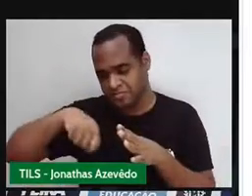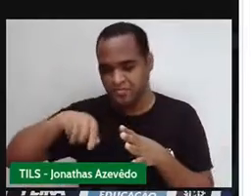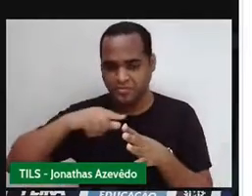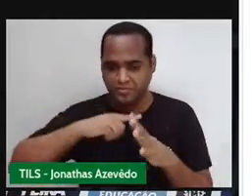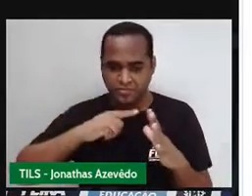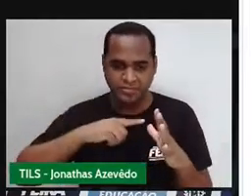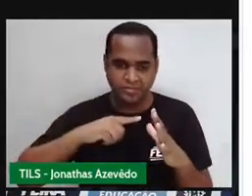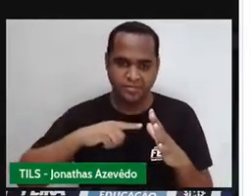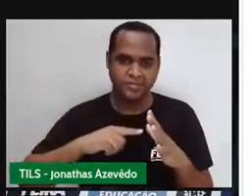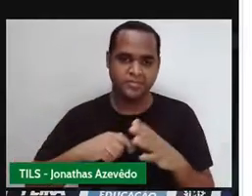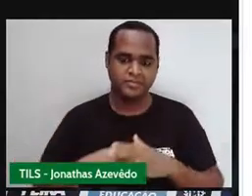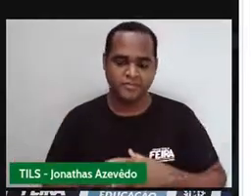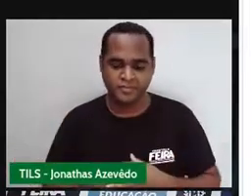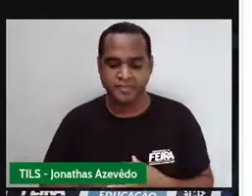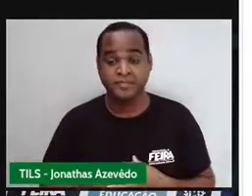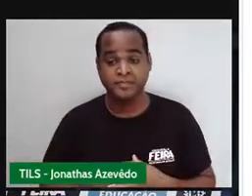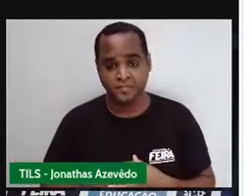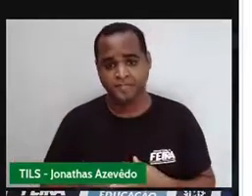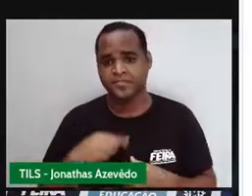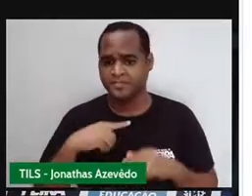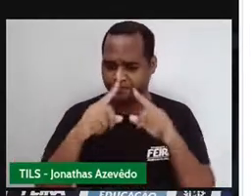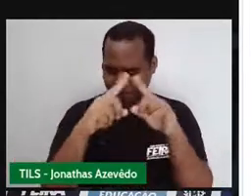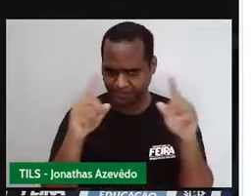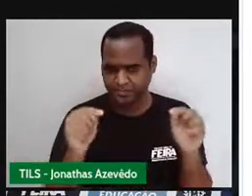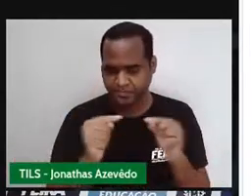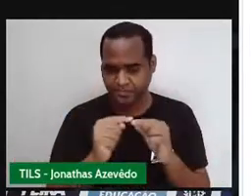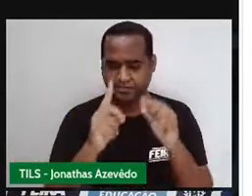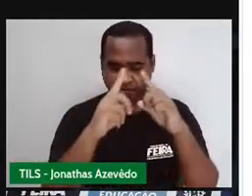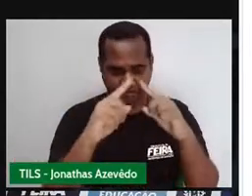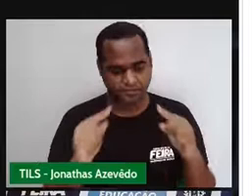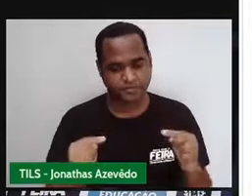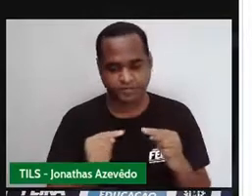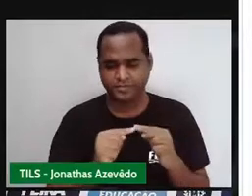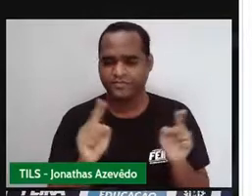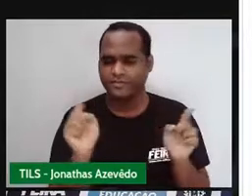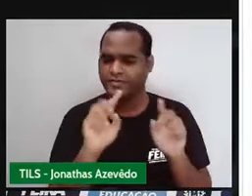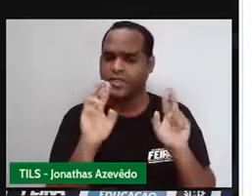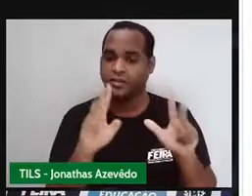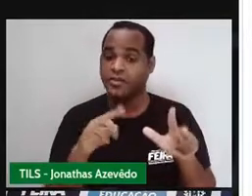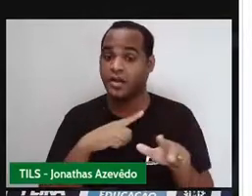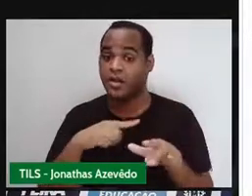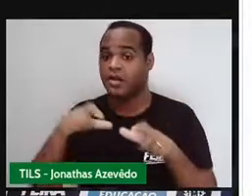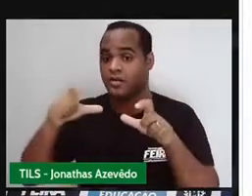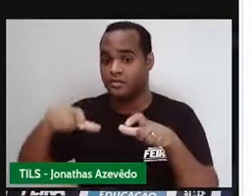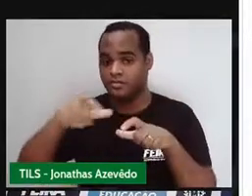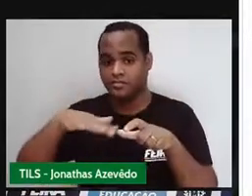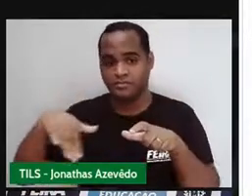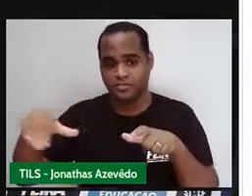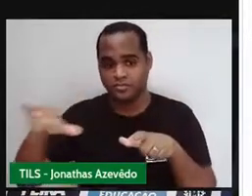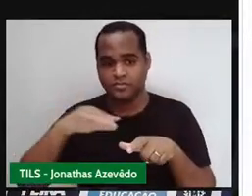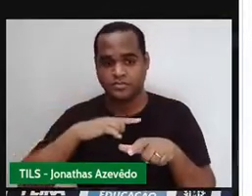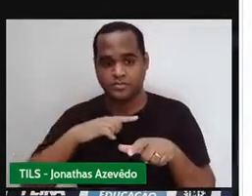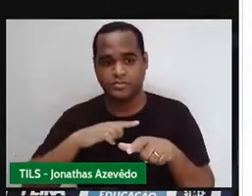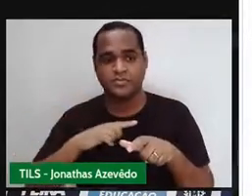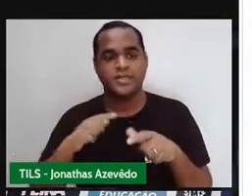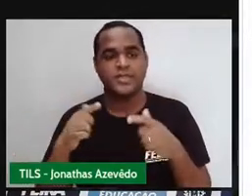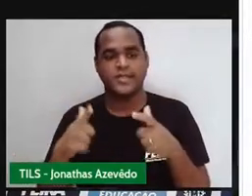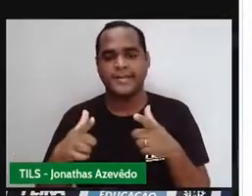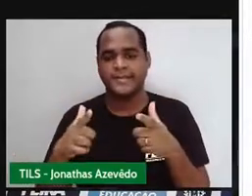figura da sala não é quadrado não é retângulo não é triângulo essa figura da cozinha não é